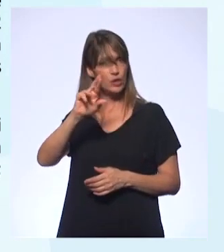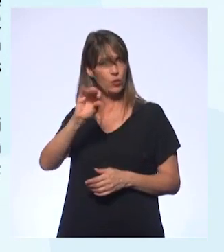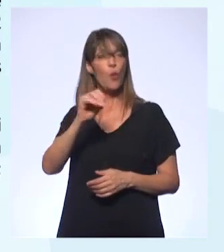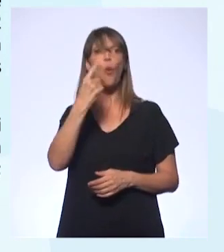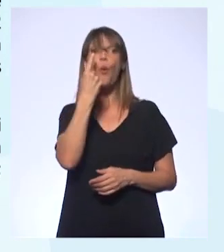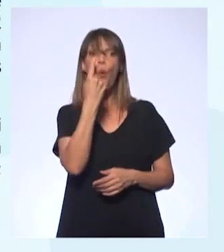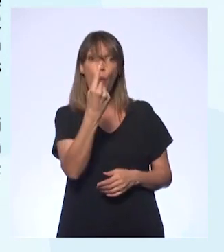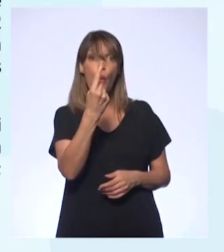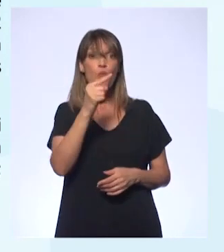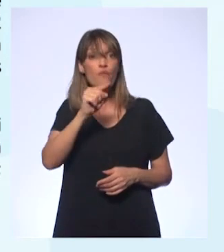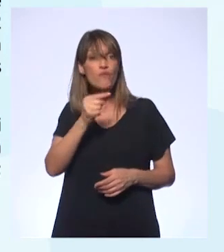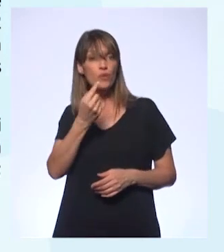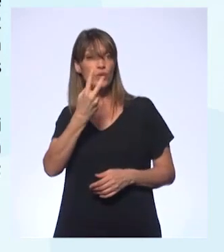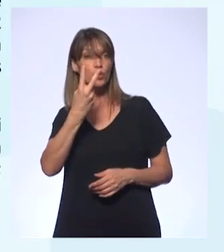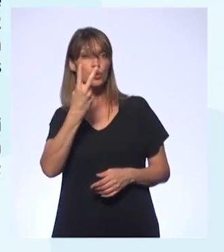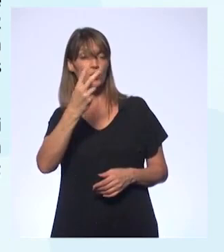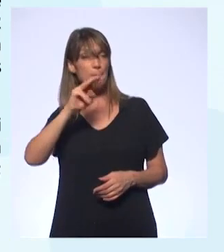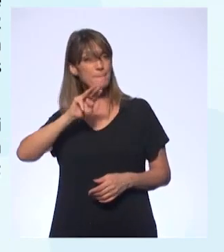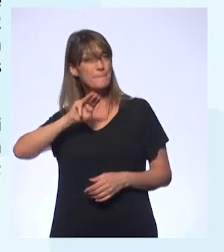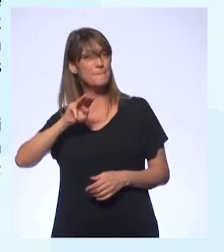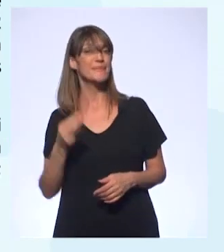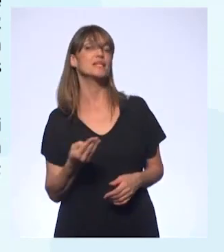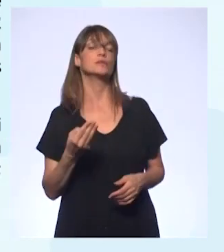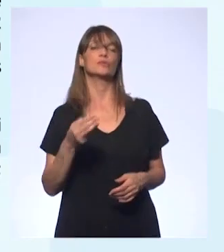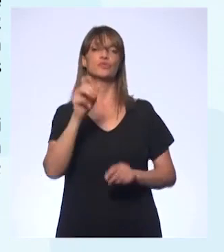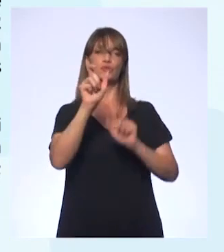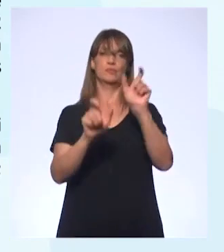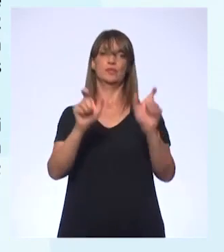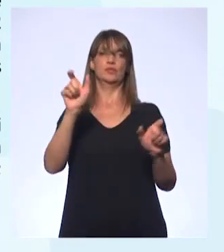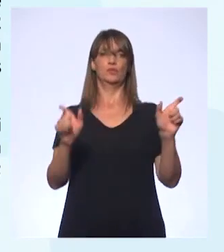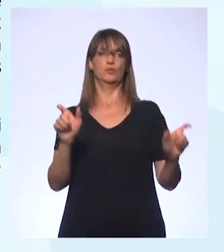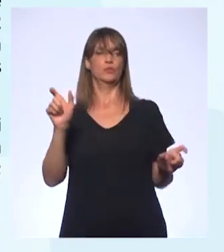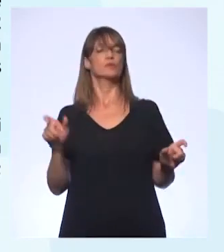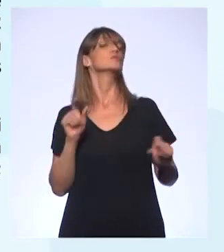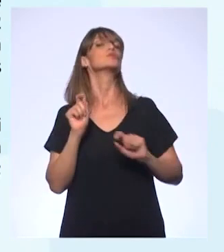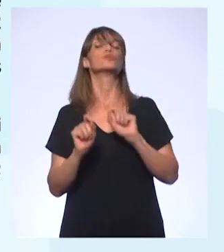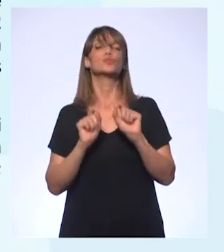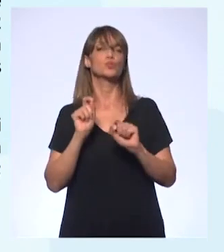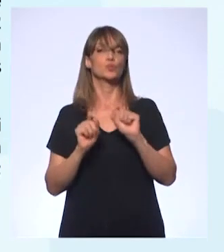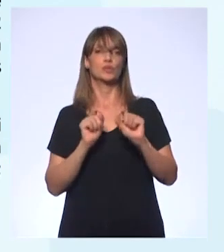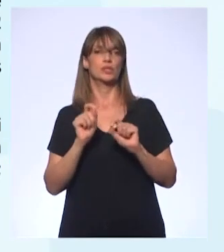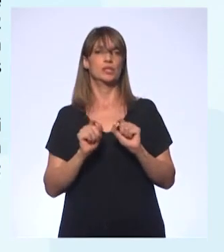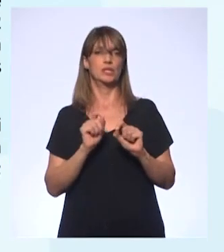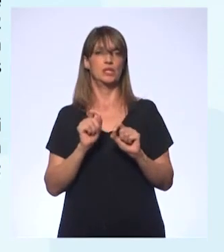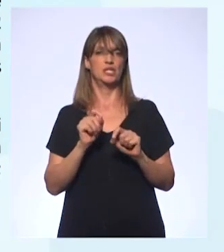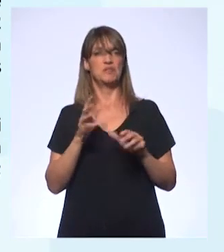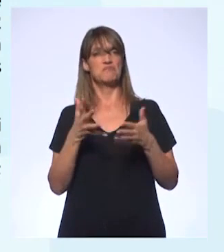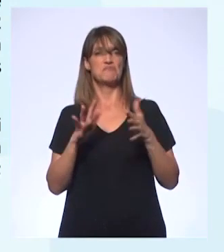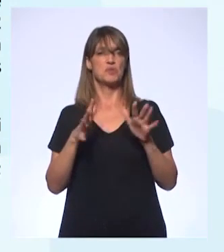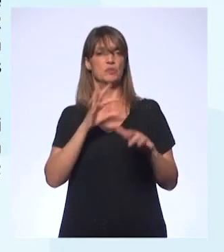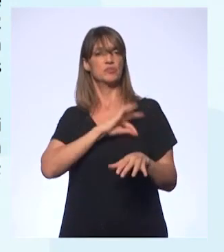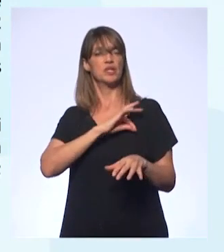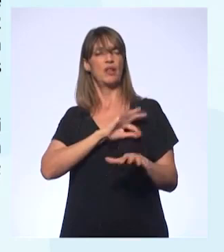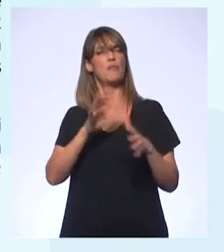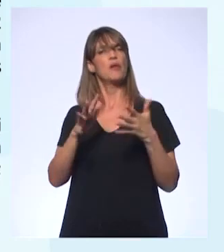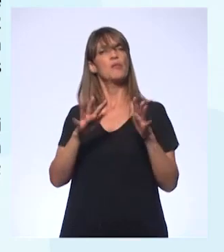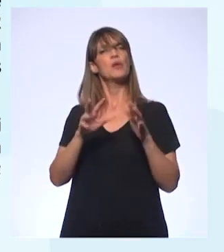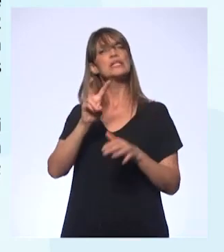seja, 1,2 milhões de pessoas, respondem por rendimento médio superior